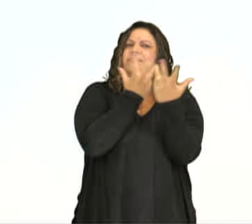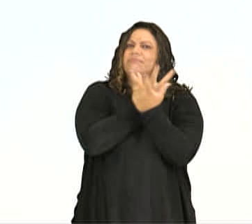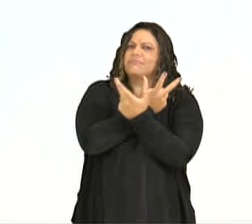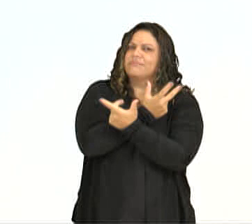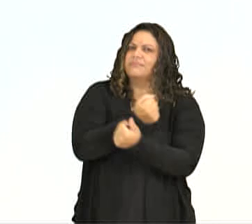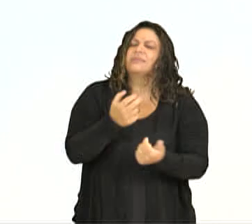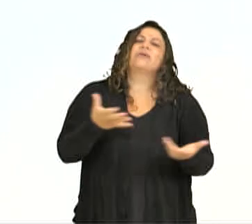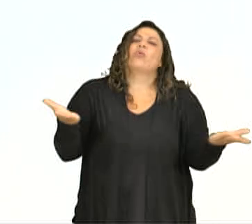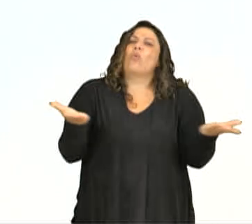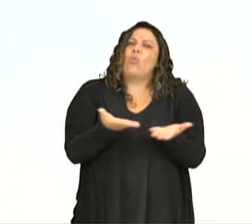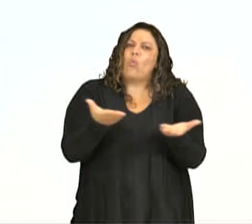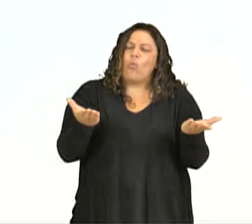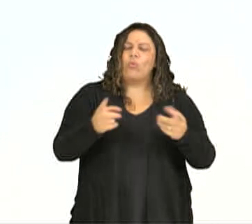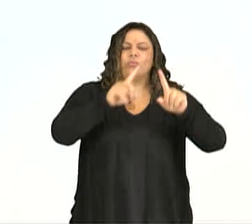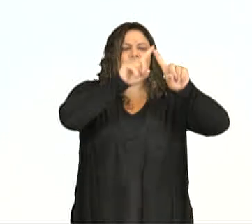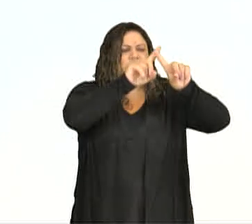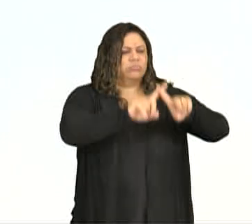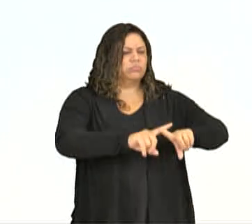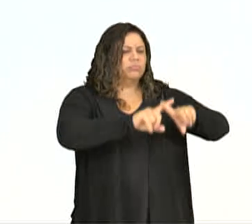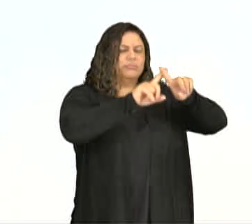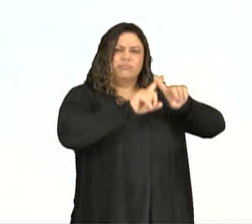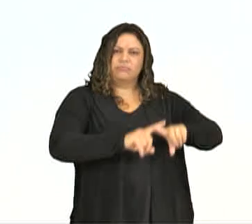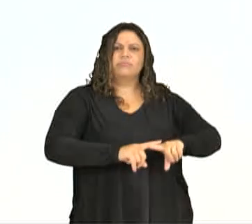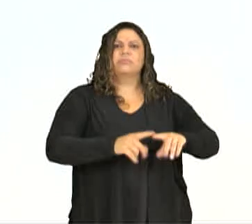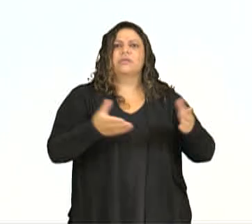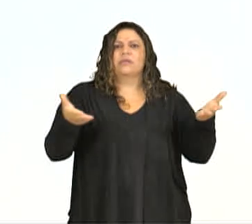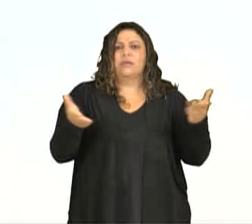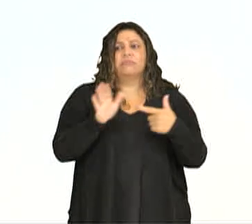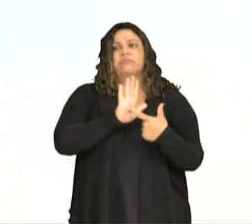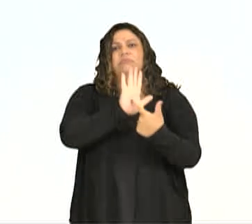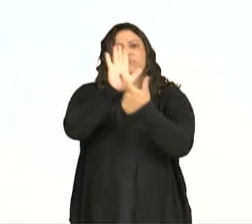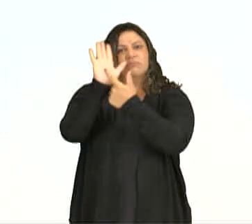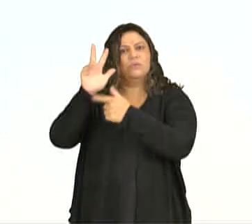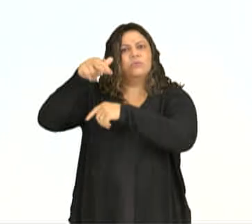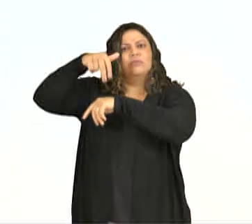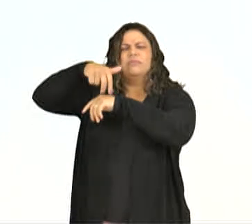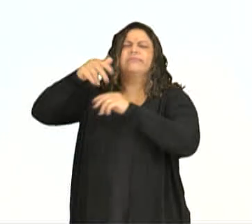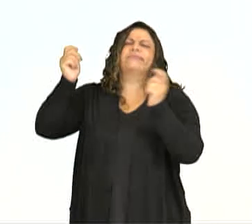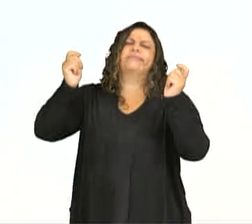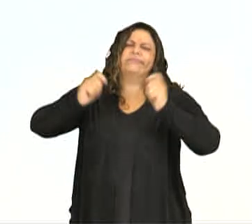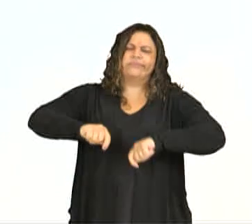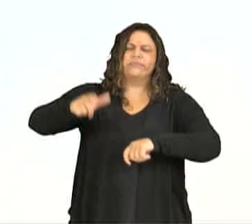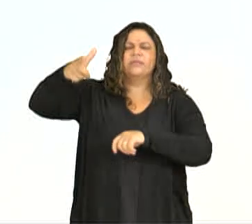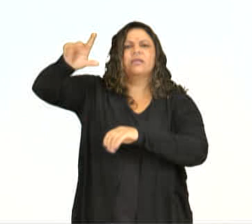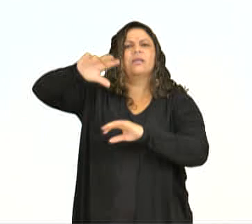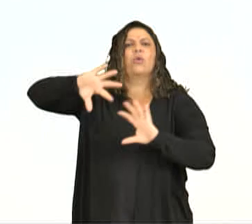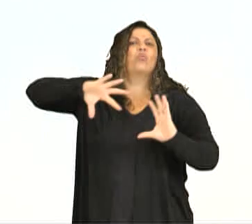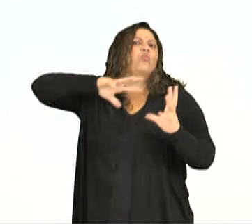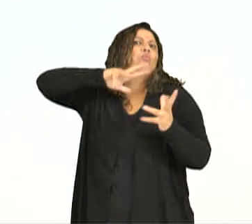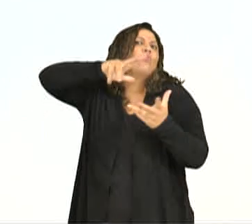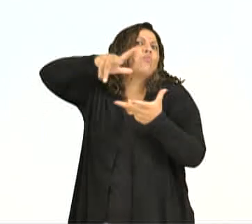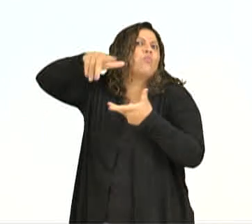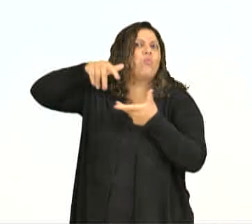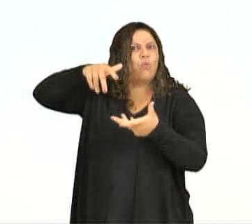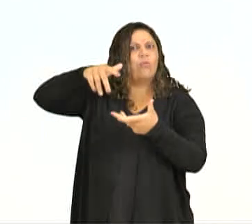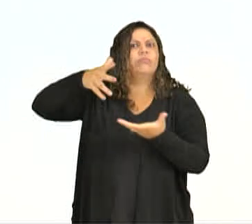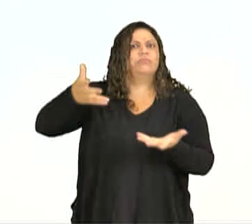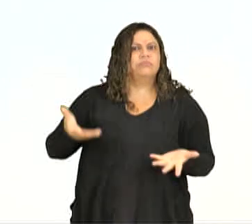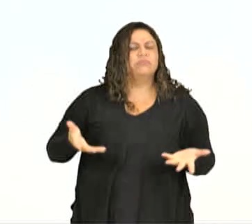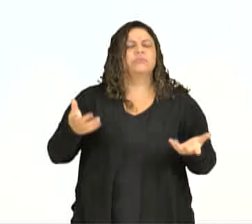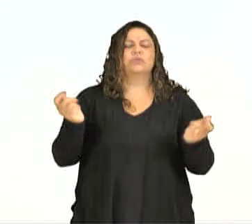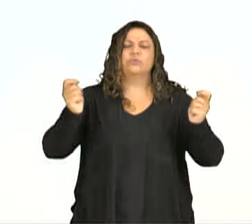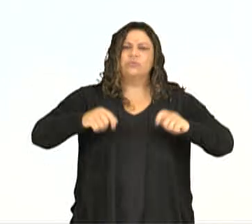salão, competições, é um ritmo muito apresentado em competições internacionais e que o casal tem que ter todo